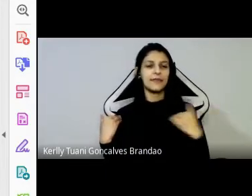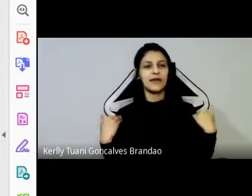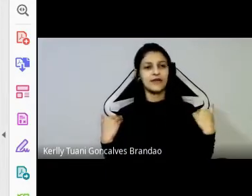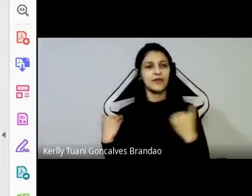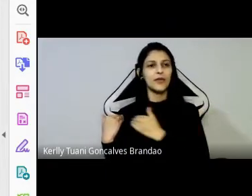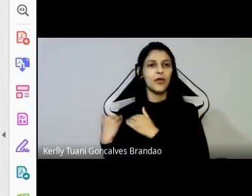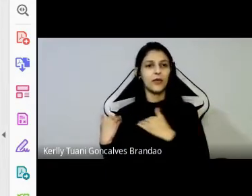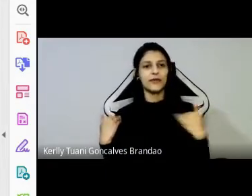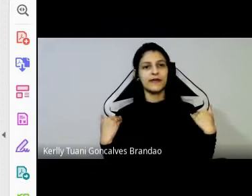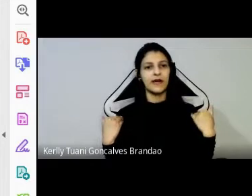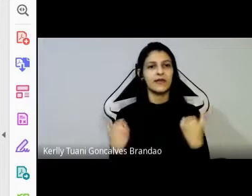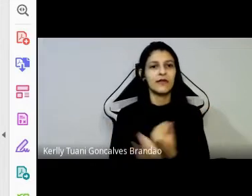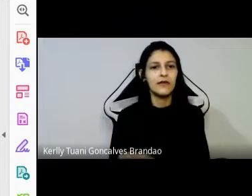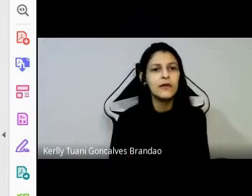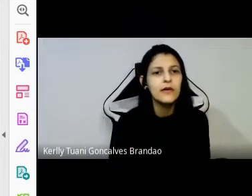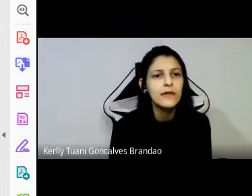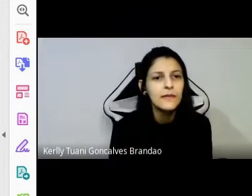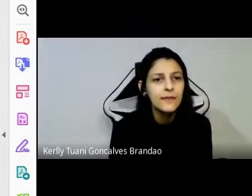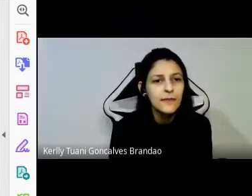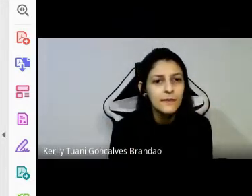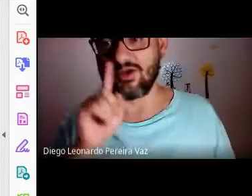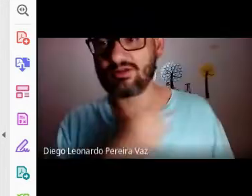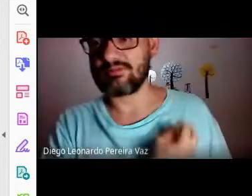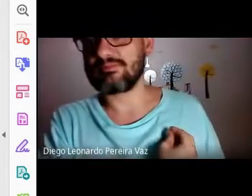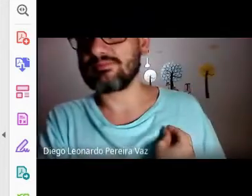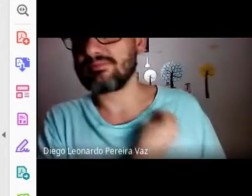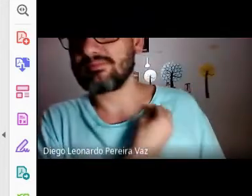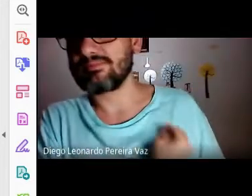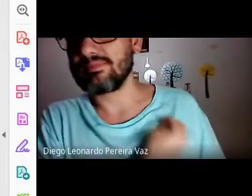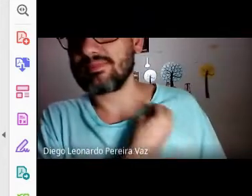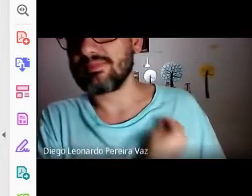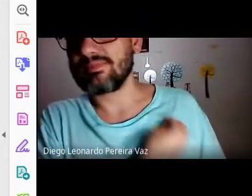nessa região do corpo, sinal. Ah.